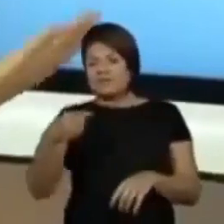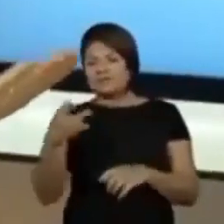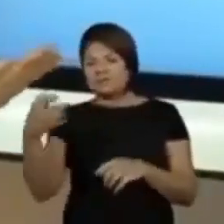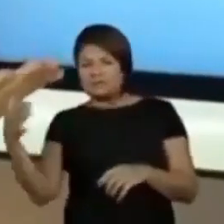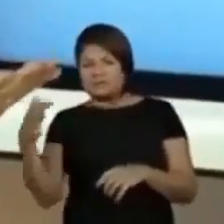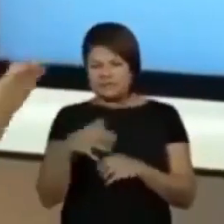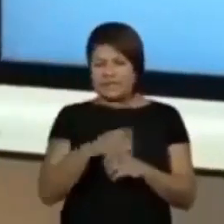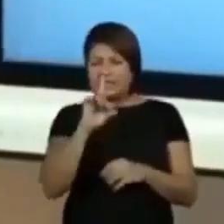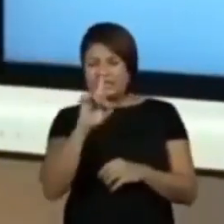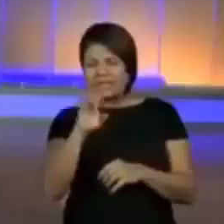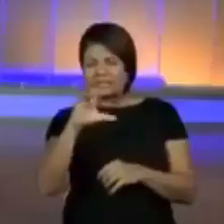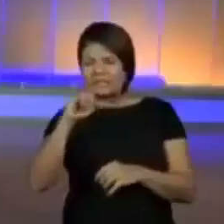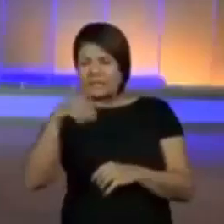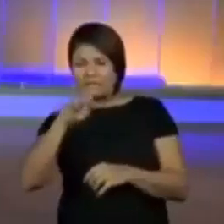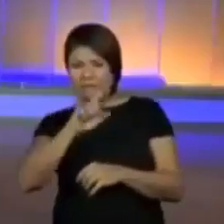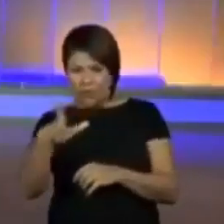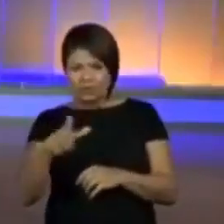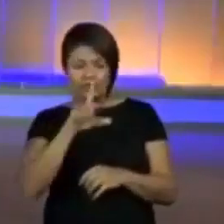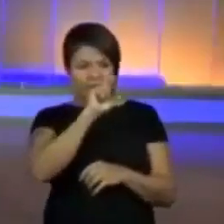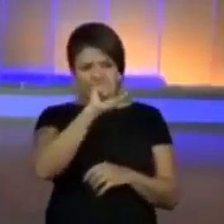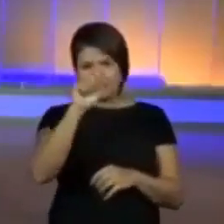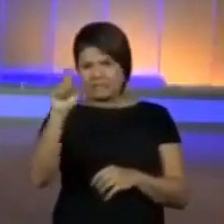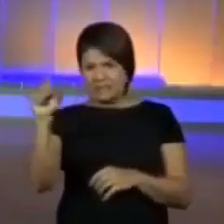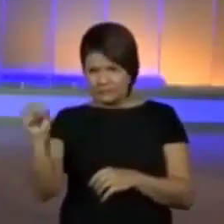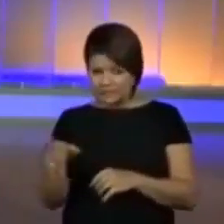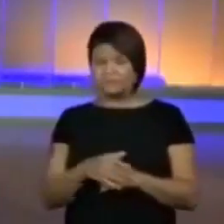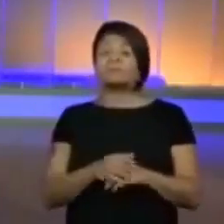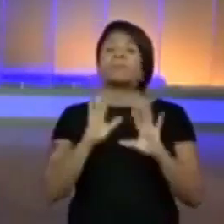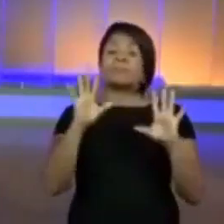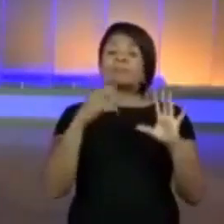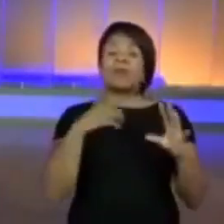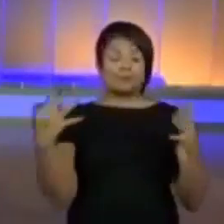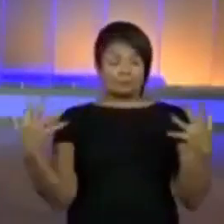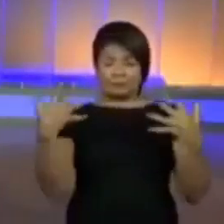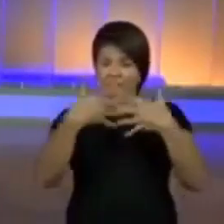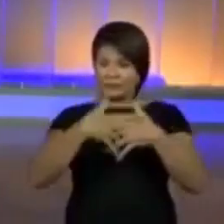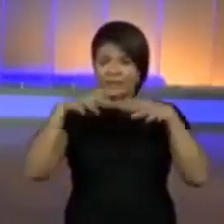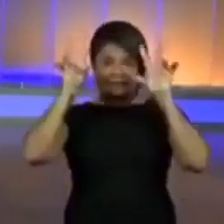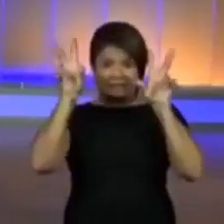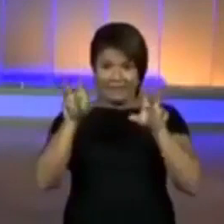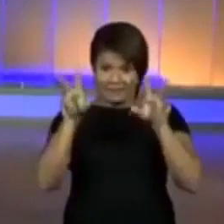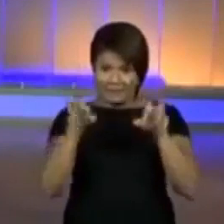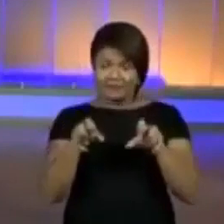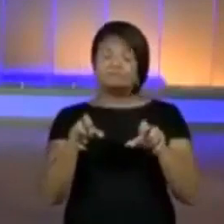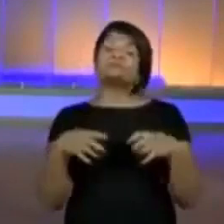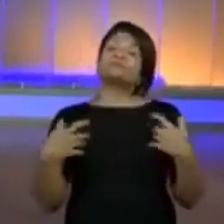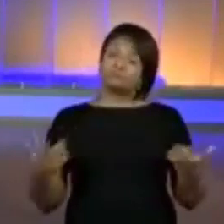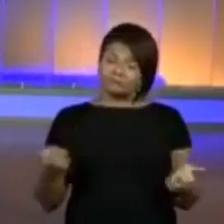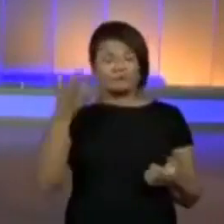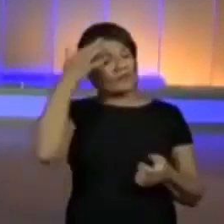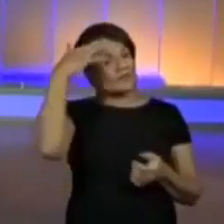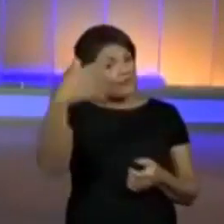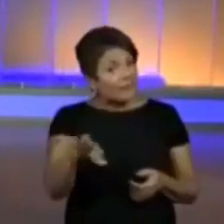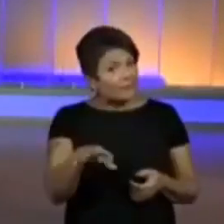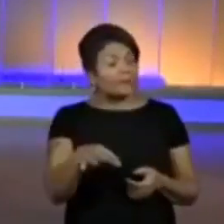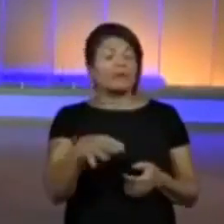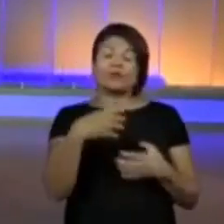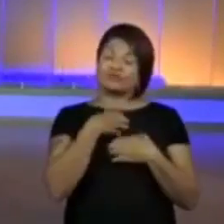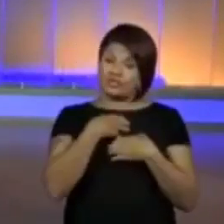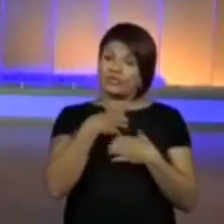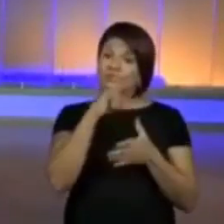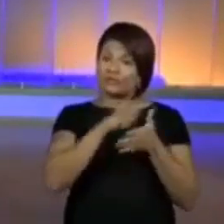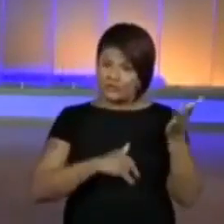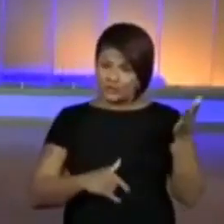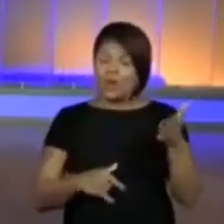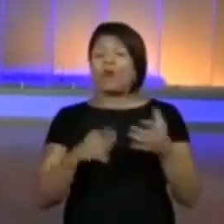tema interdisciplinar, eu trouxe o quê? Os dinossauros. Aquele Você Sabia, que é um gênero textual. E a